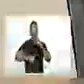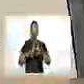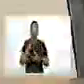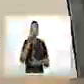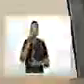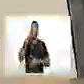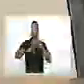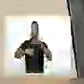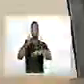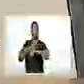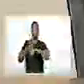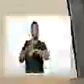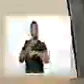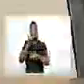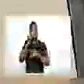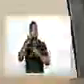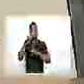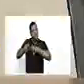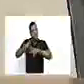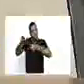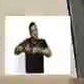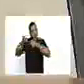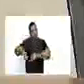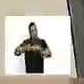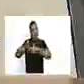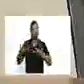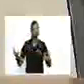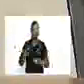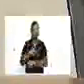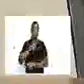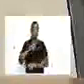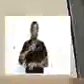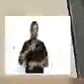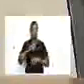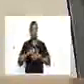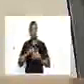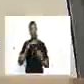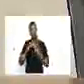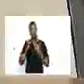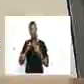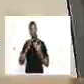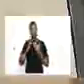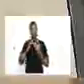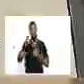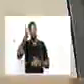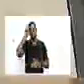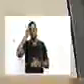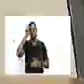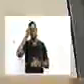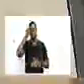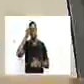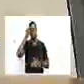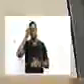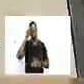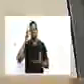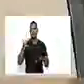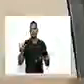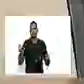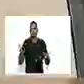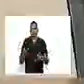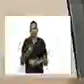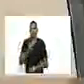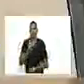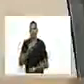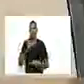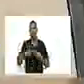bons o que que eles estão fazendo eles fazem bem feito eh concordo que tem na segunda-feira Eles não conseguem fazer muito porque